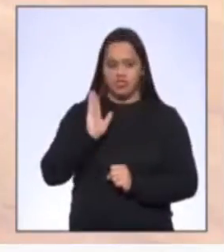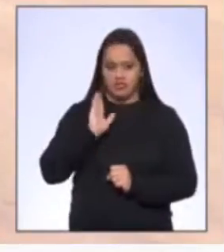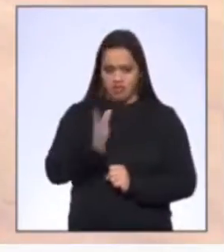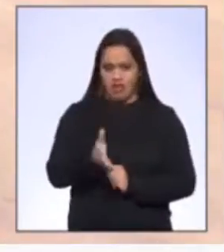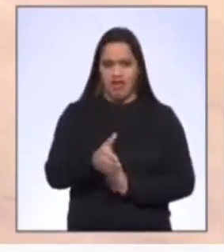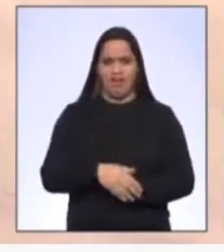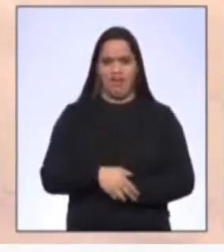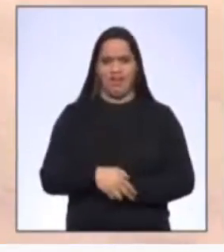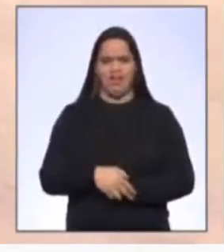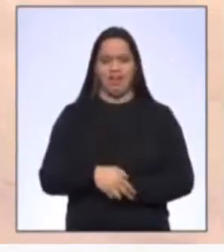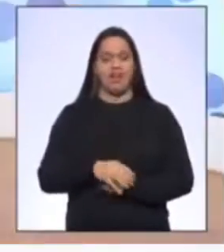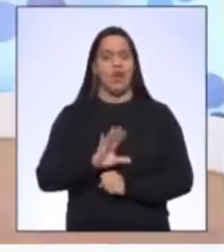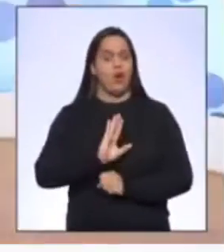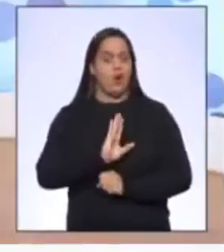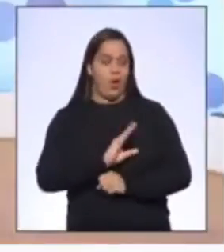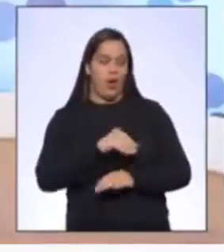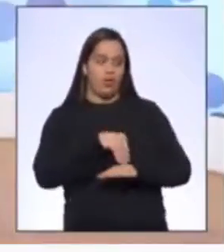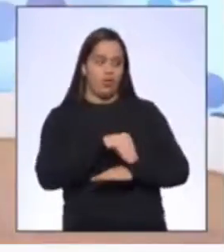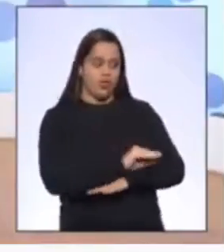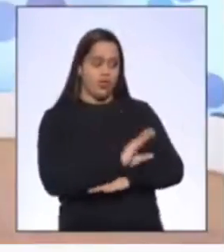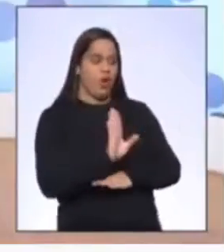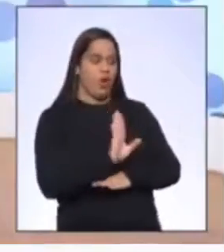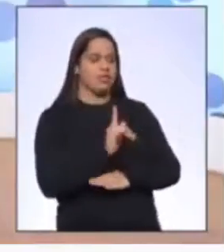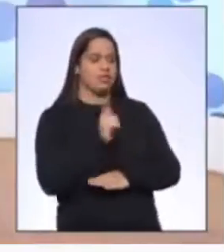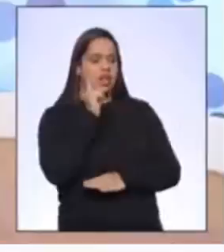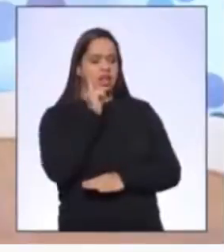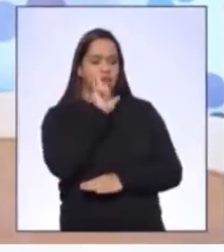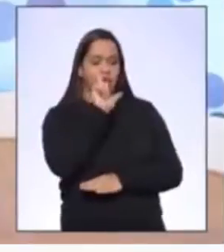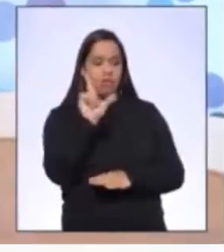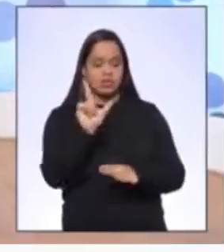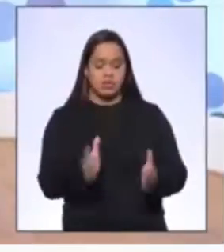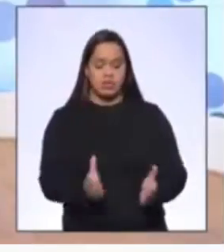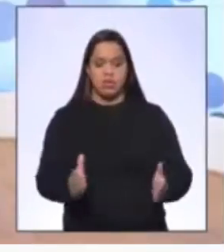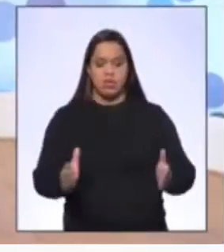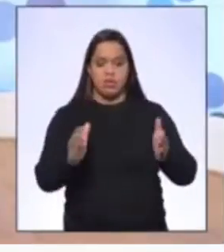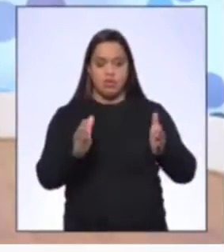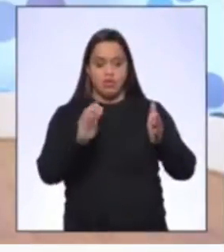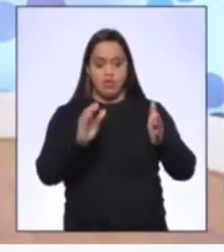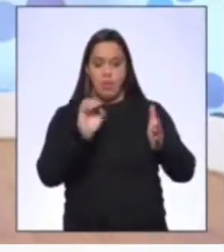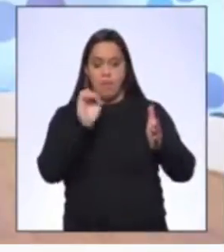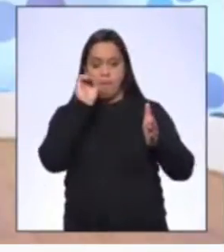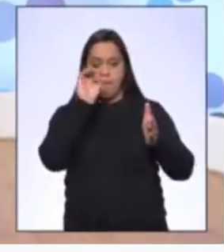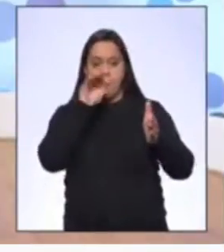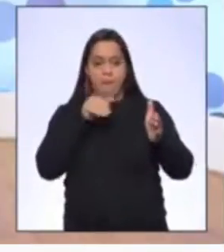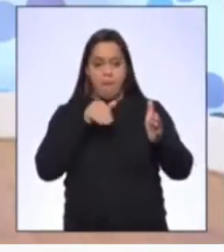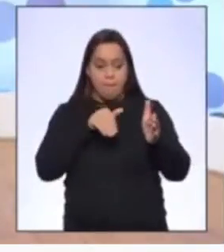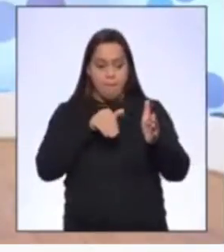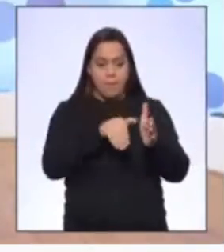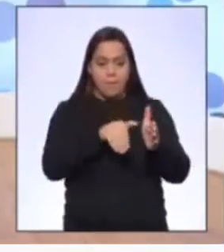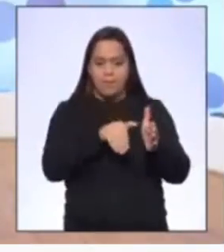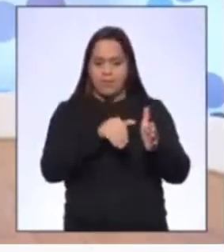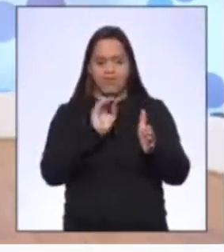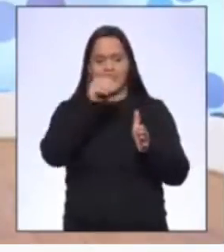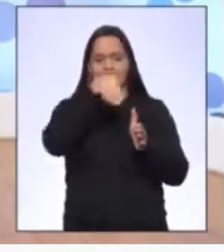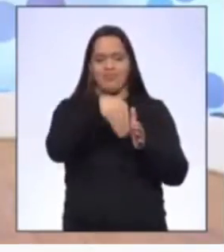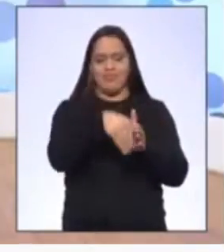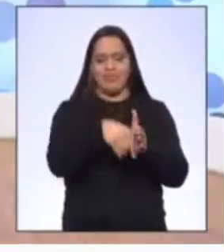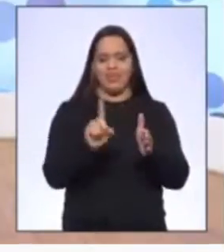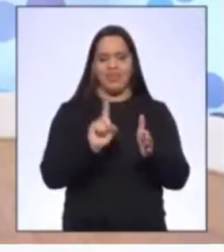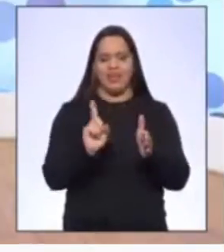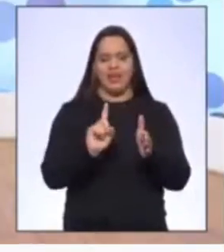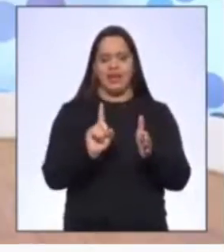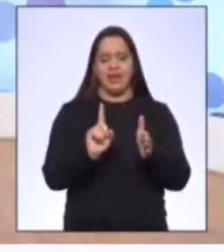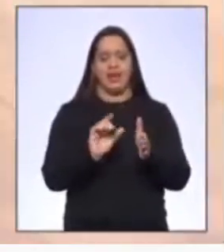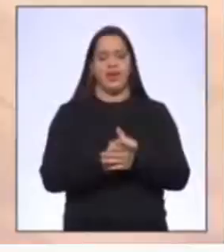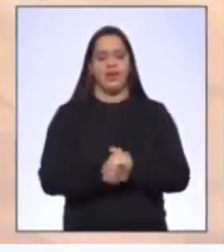já juliana olha só você conseguiu bater a bolinha no sexto mas ela não entrou nossa tomou assim para